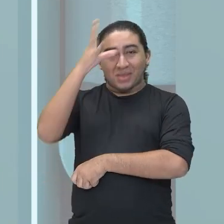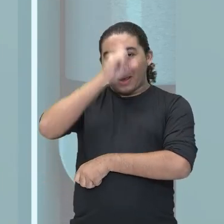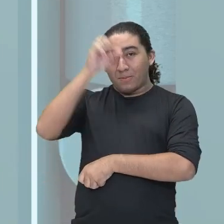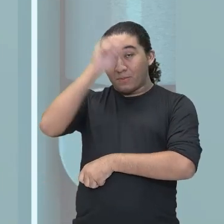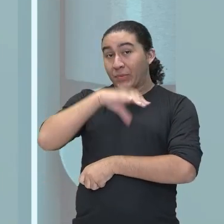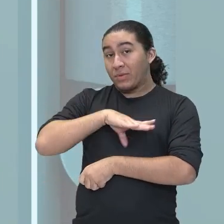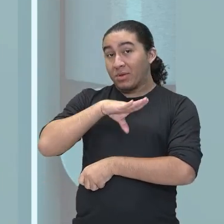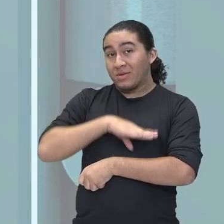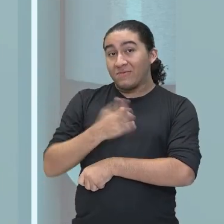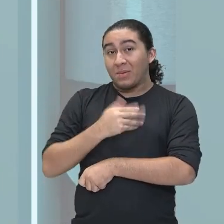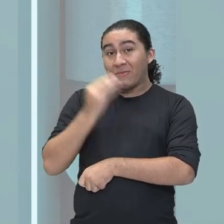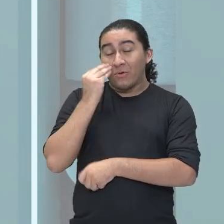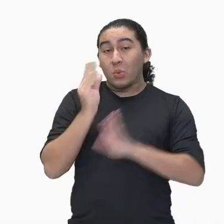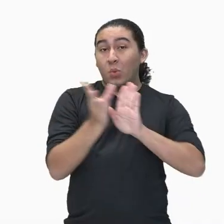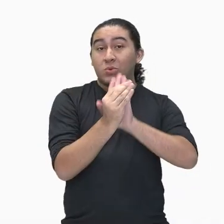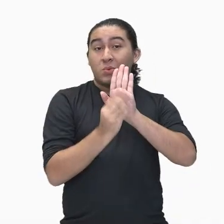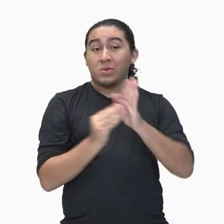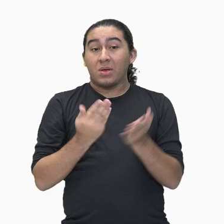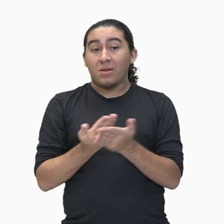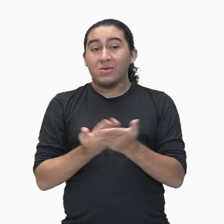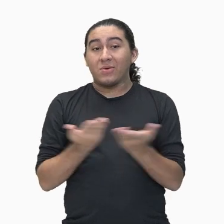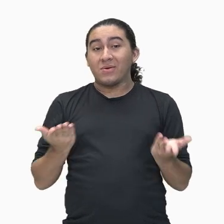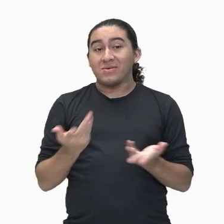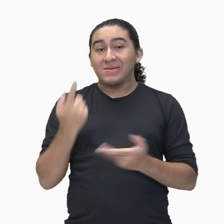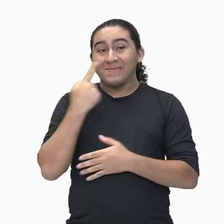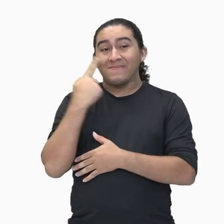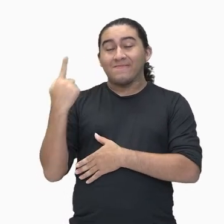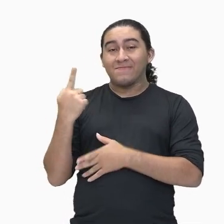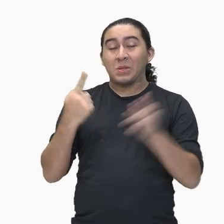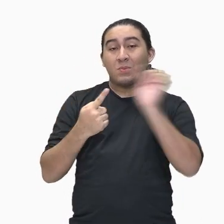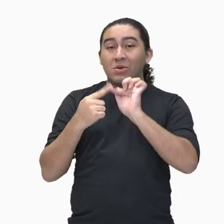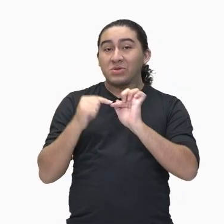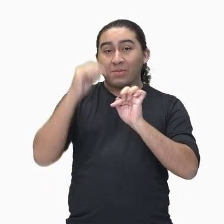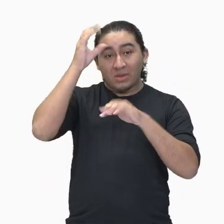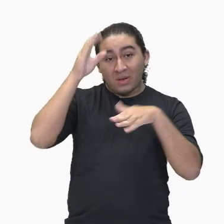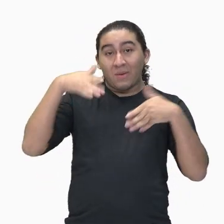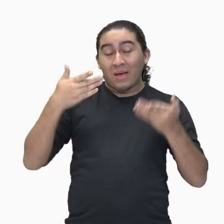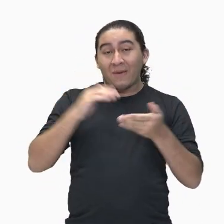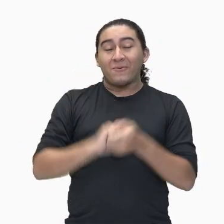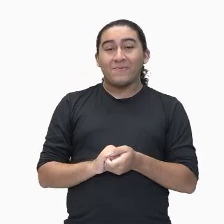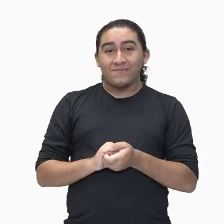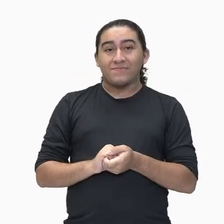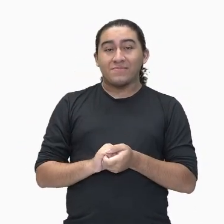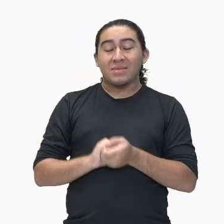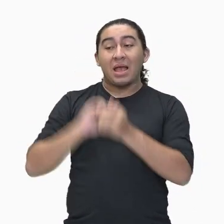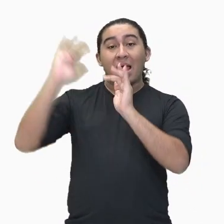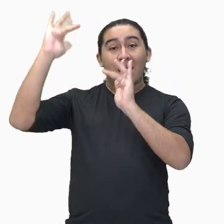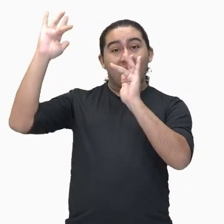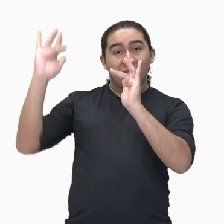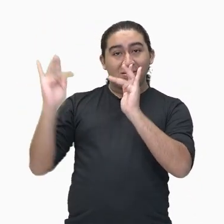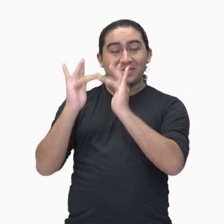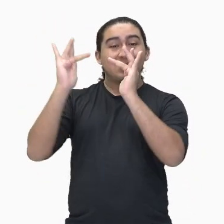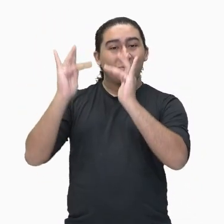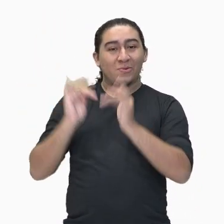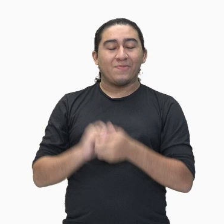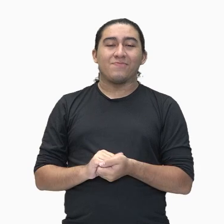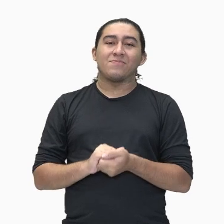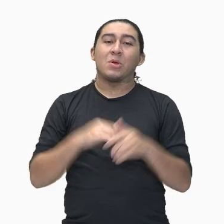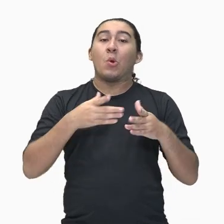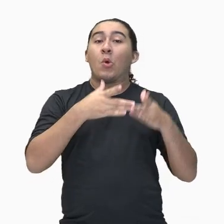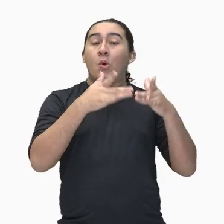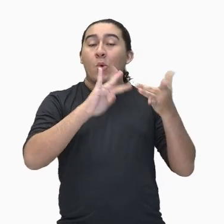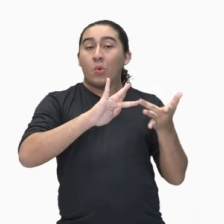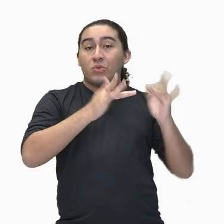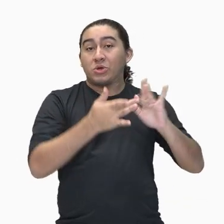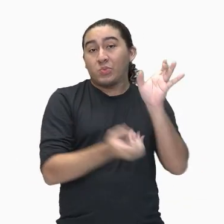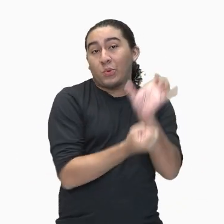Vamos ver o que nós vamos estudar hoje? O nosso objeto de conhecimento é classicismo. Contexto de